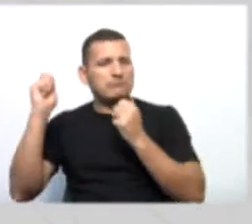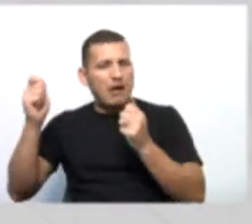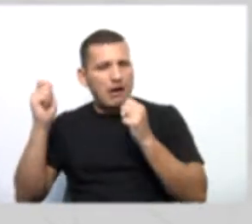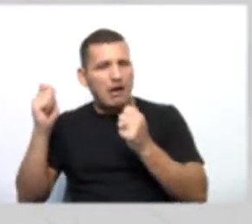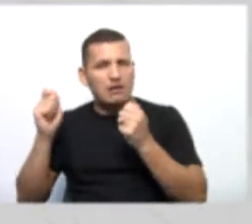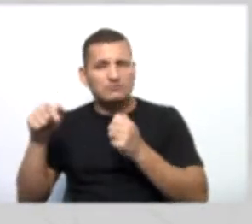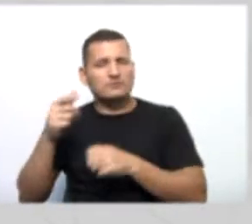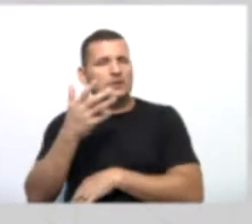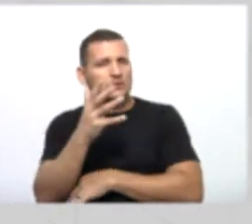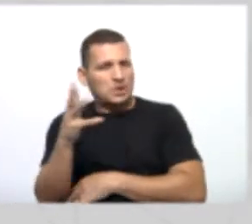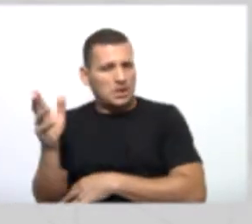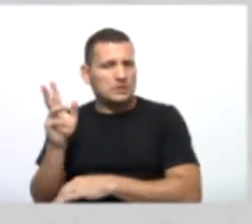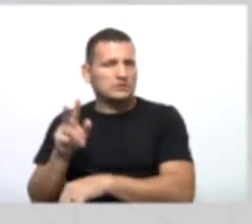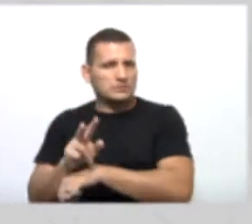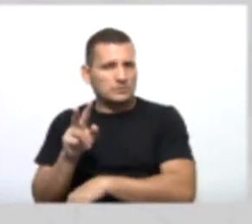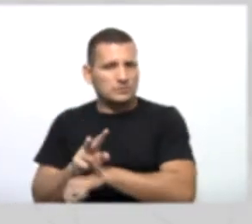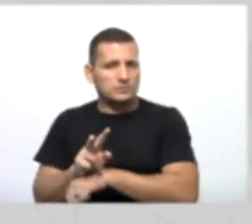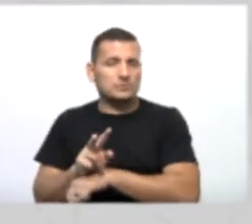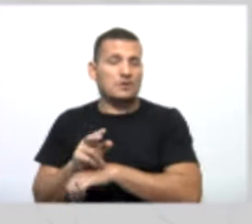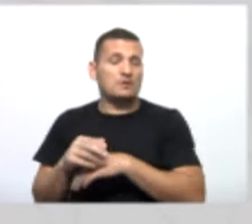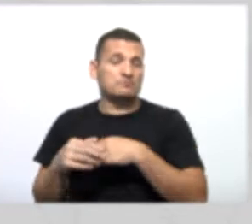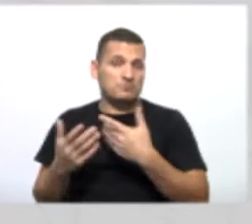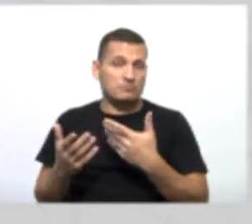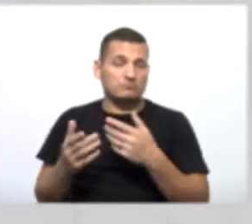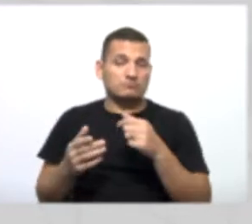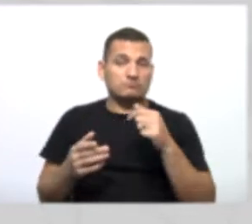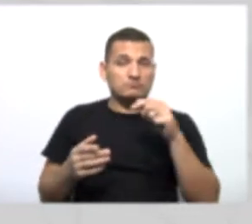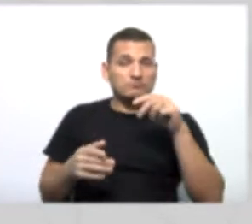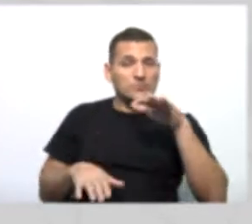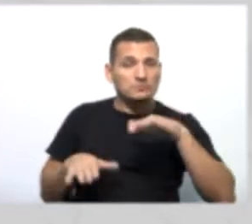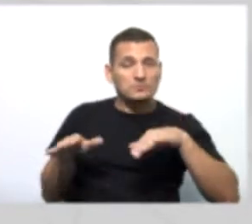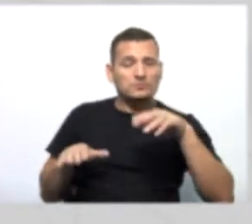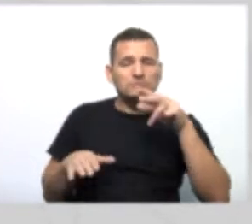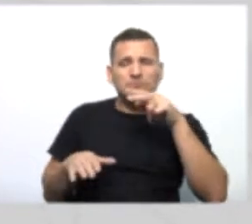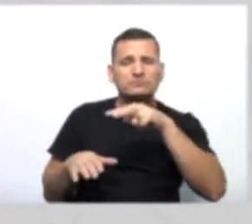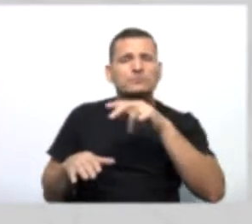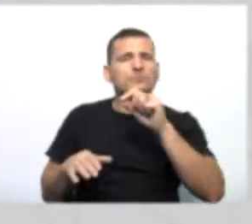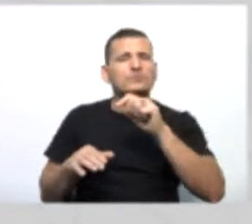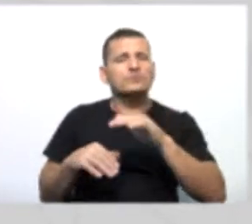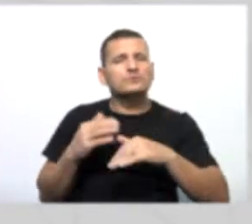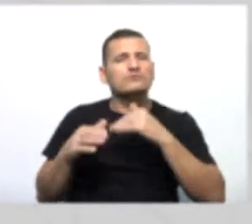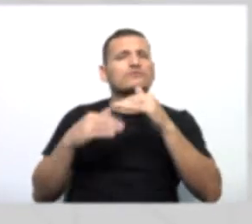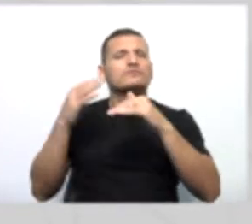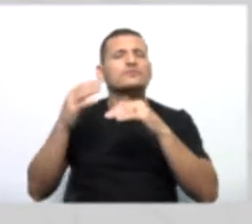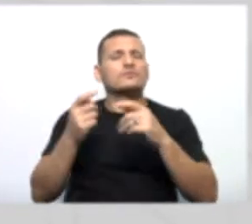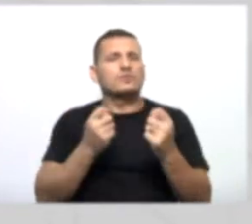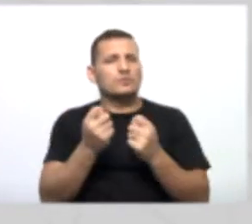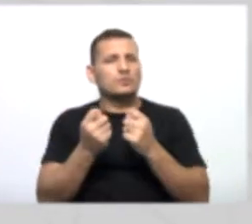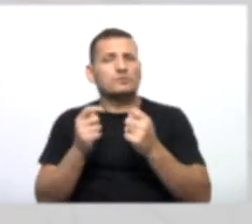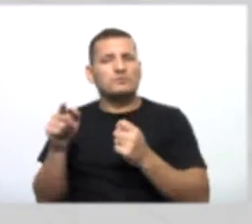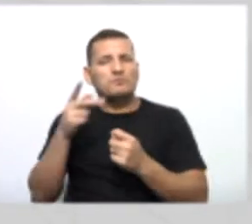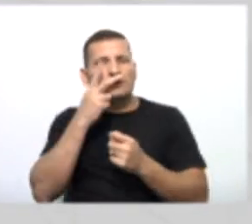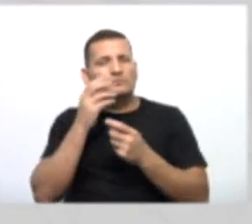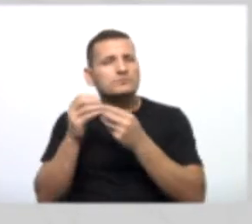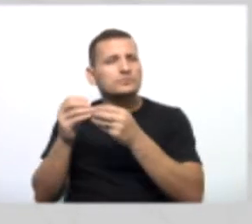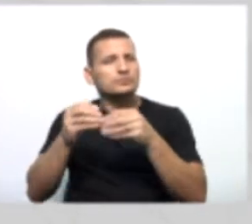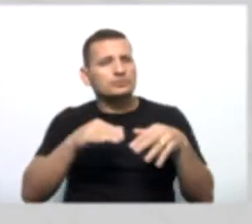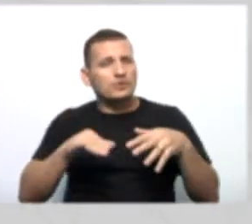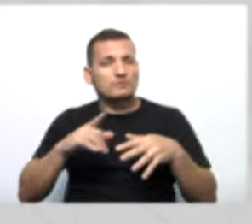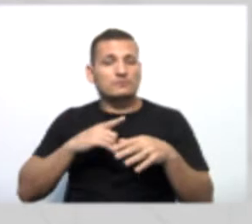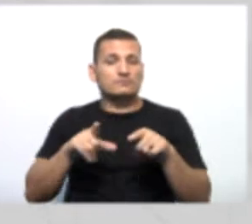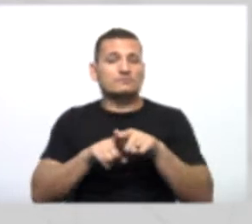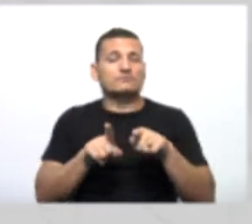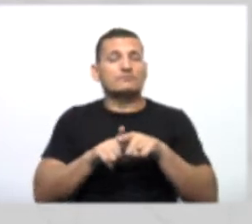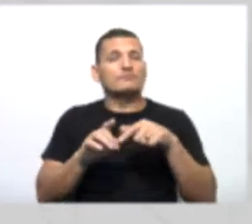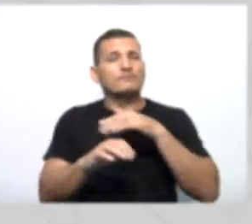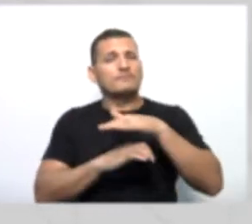por sua vez, encarava o desenvolvimento econômico como naturalmente lesivo e os empresários como seus agentes